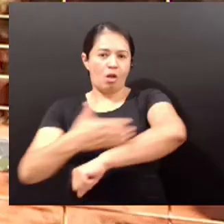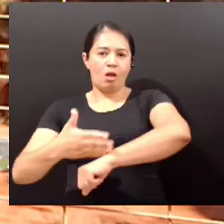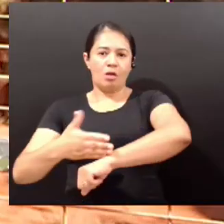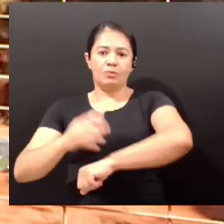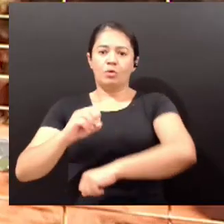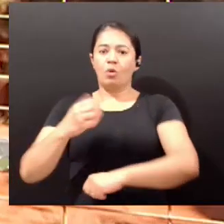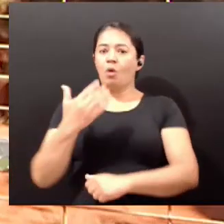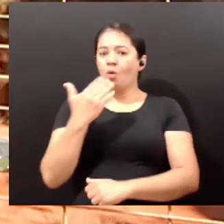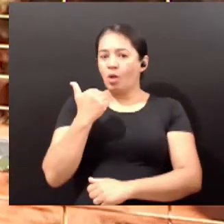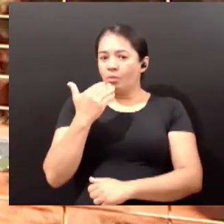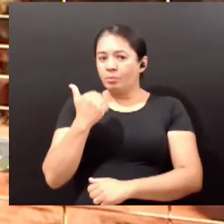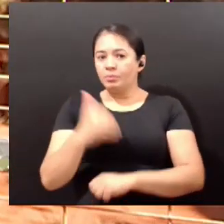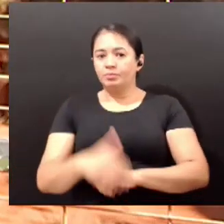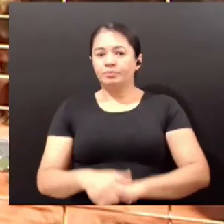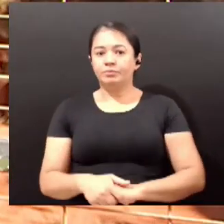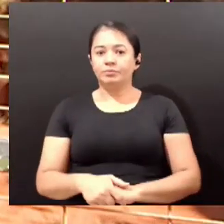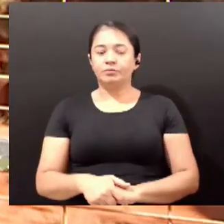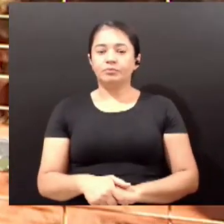alimentação? Tá,